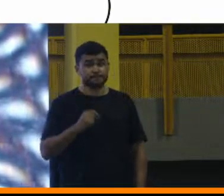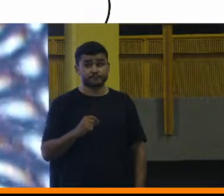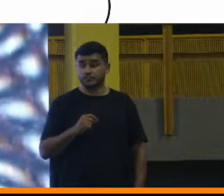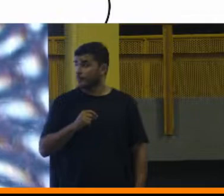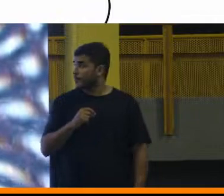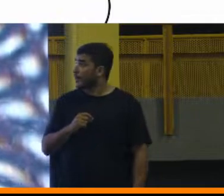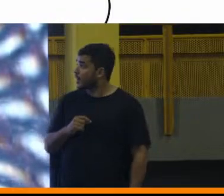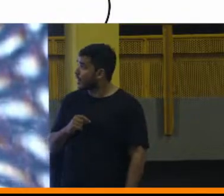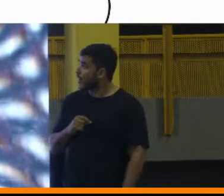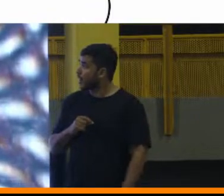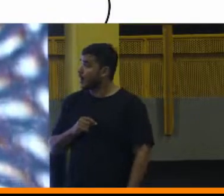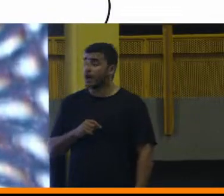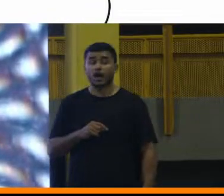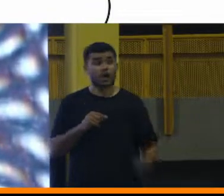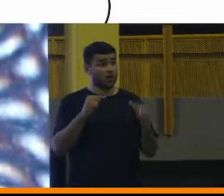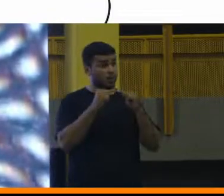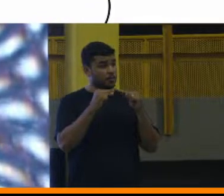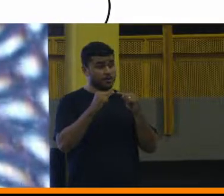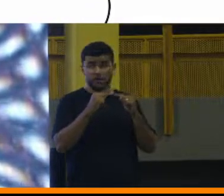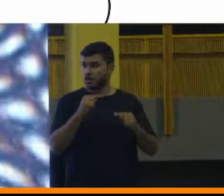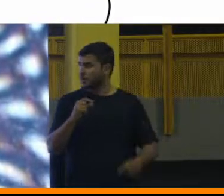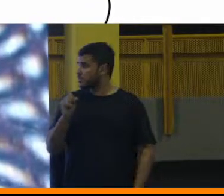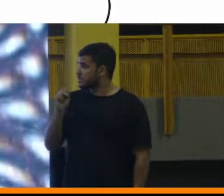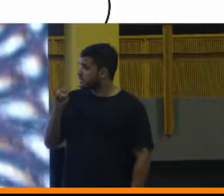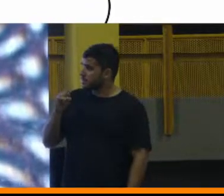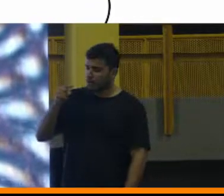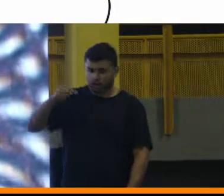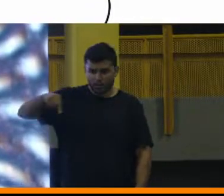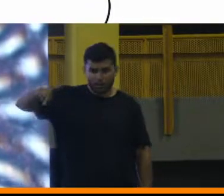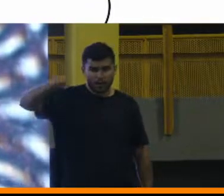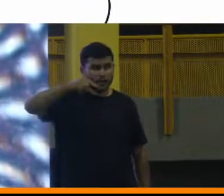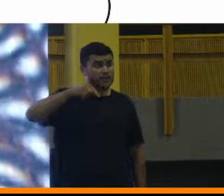E se a velocidade não muda de valor,